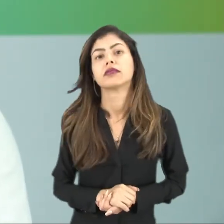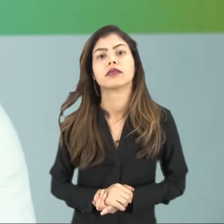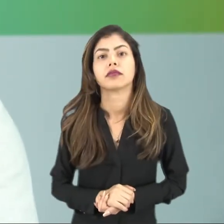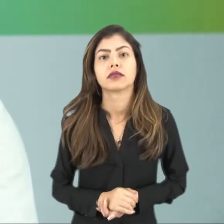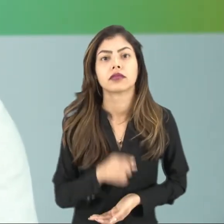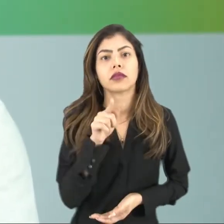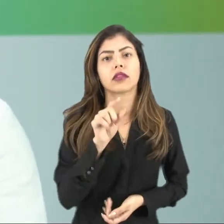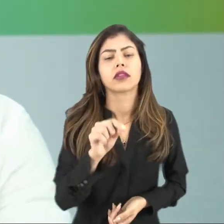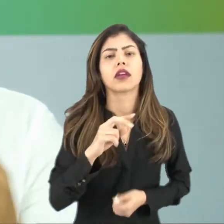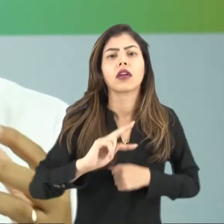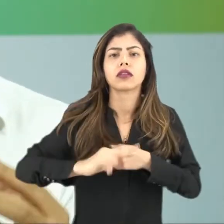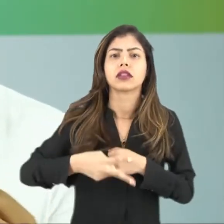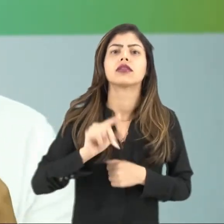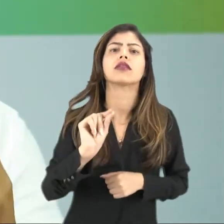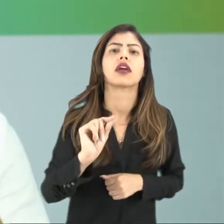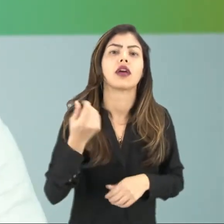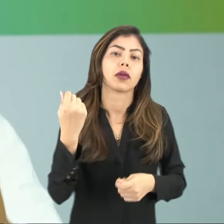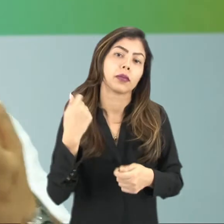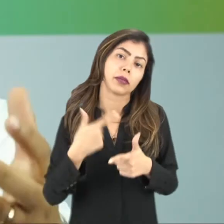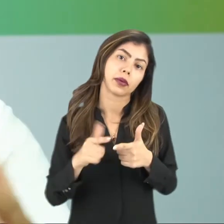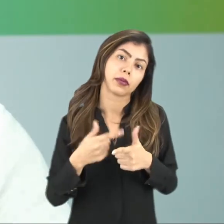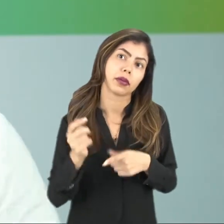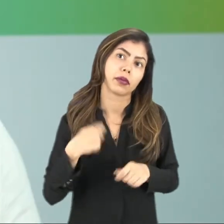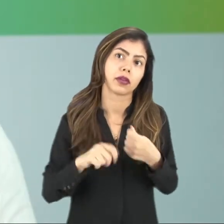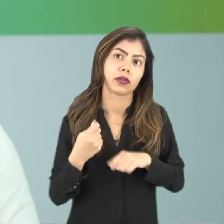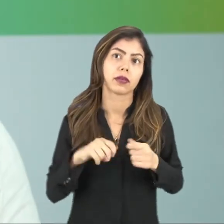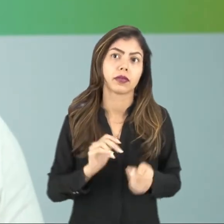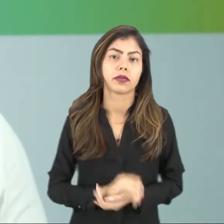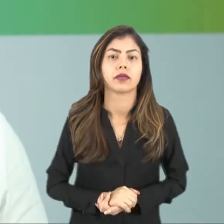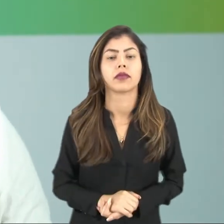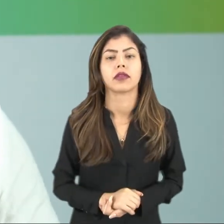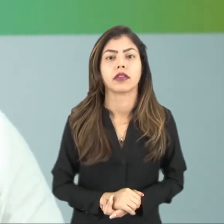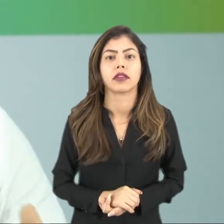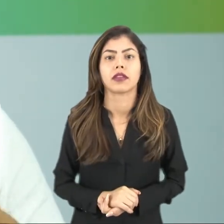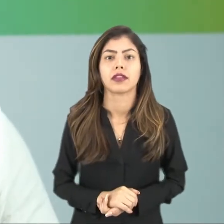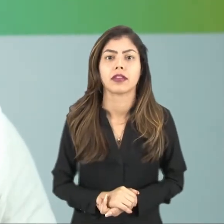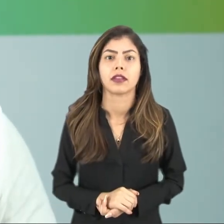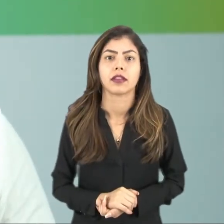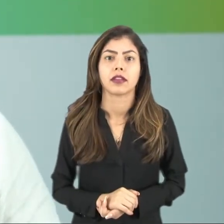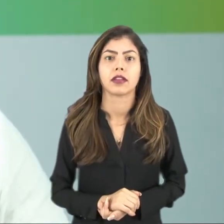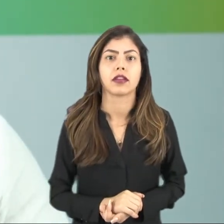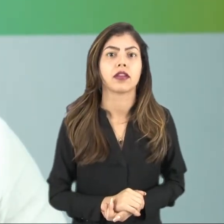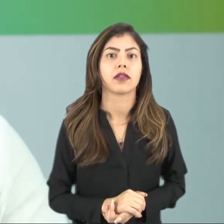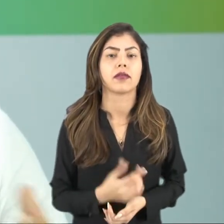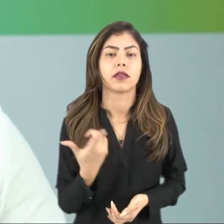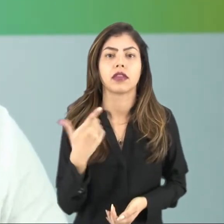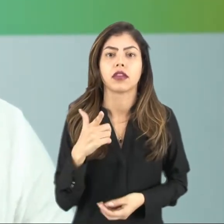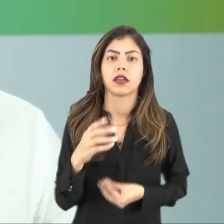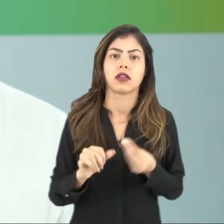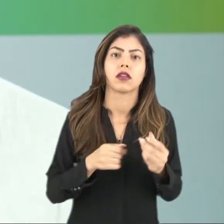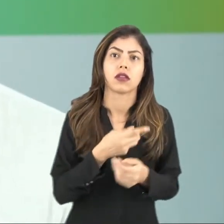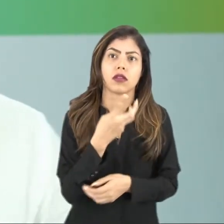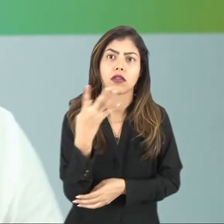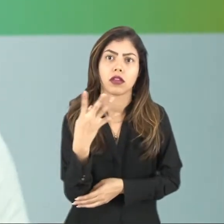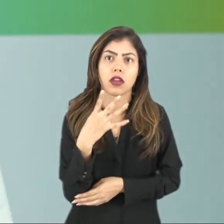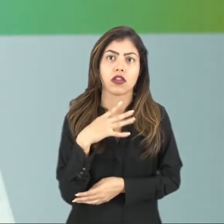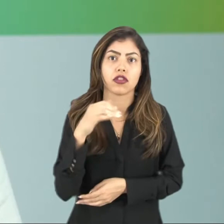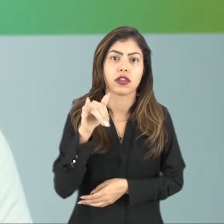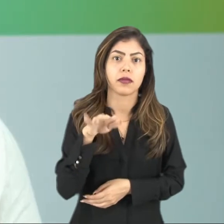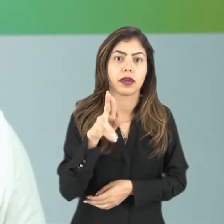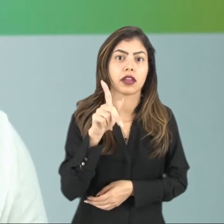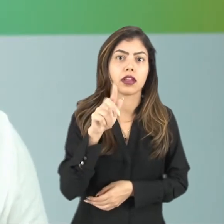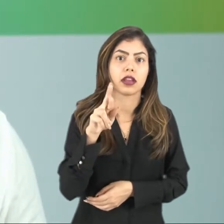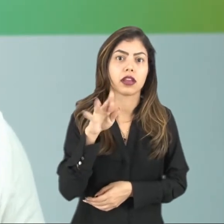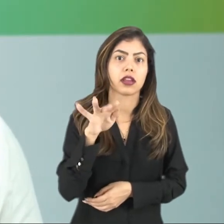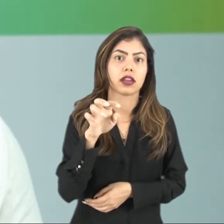mesmo, tá? E aí acontece o quê? Um problema econômico. E aí dá brecha, dá margem, tá? Para a entrada de grande